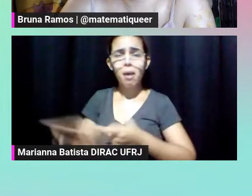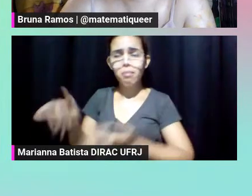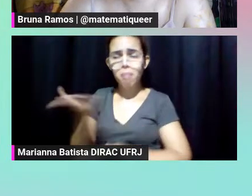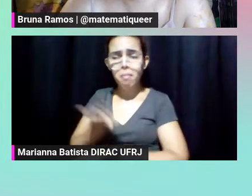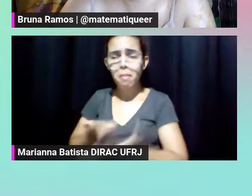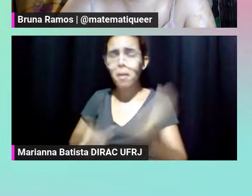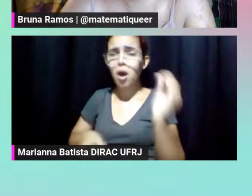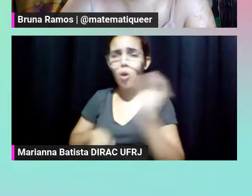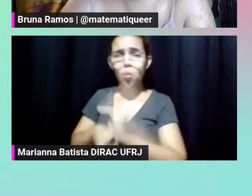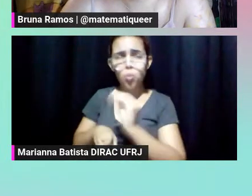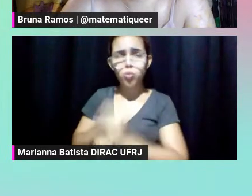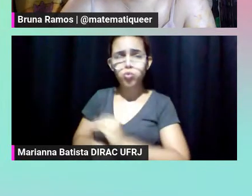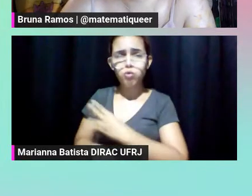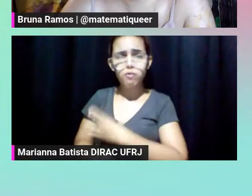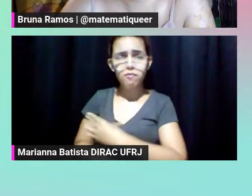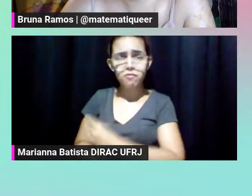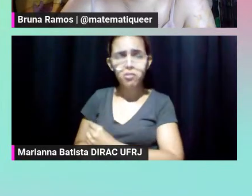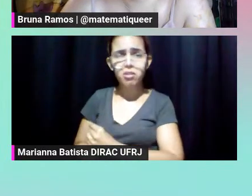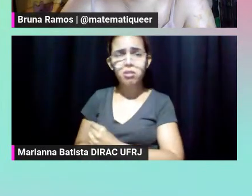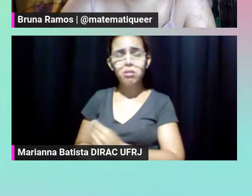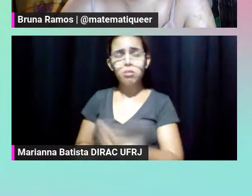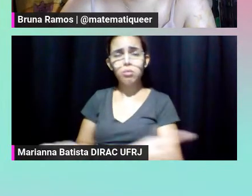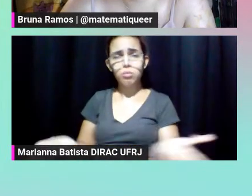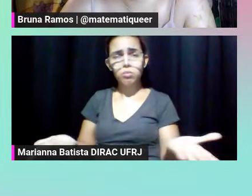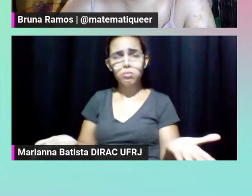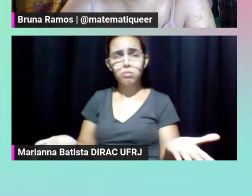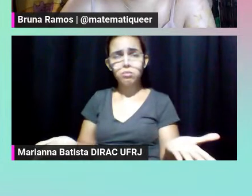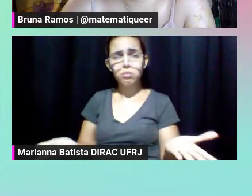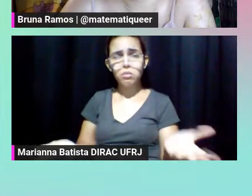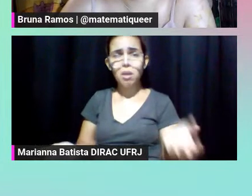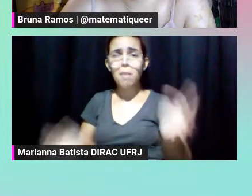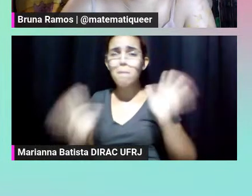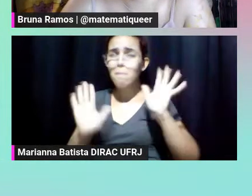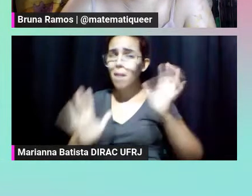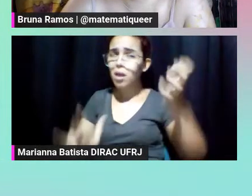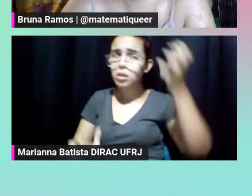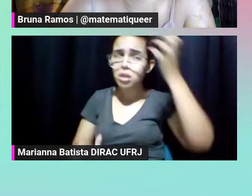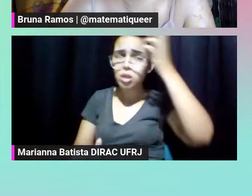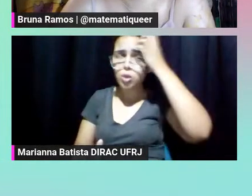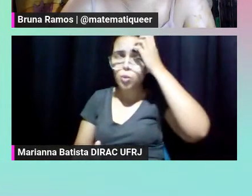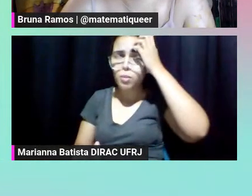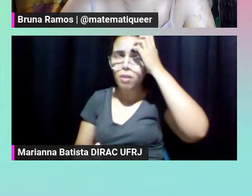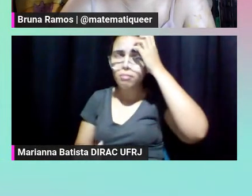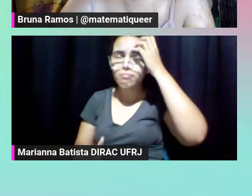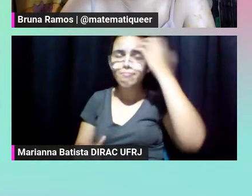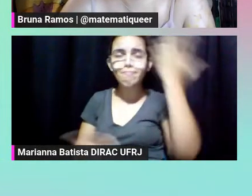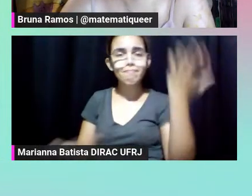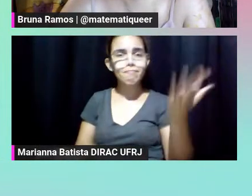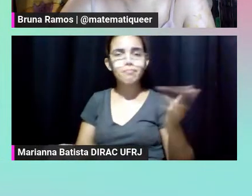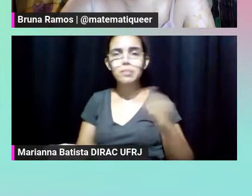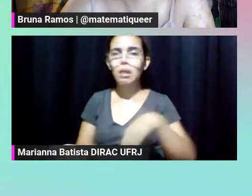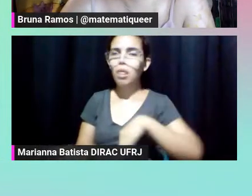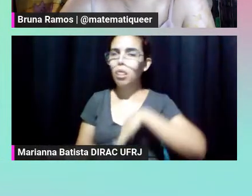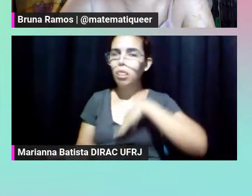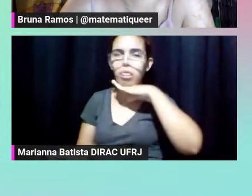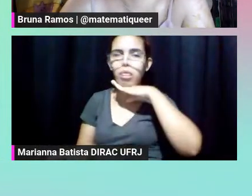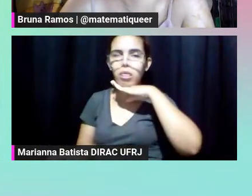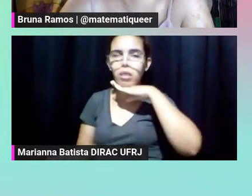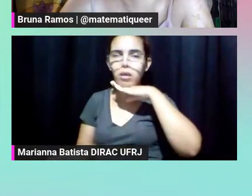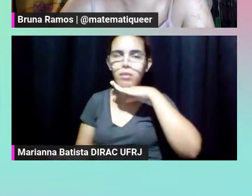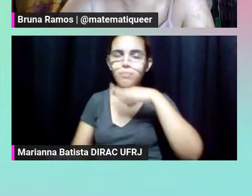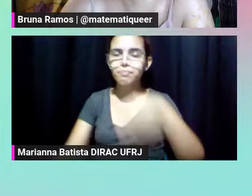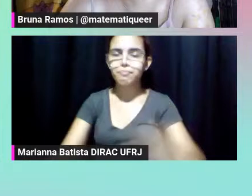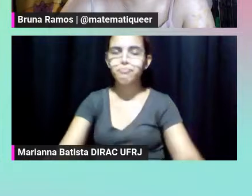pessoas entenderem. Agora, a culpa é terrível. A culpa me acompanha até hoje, agora em relação